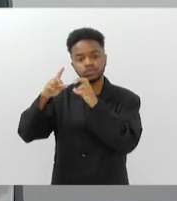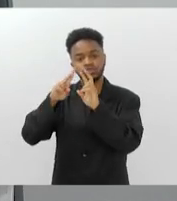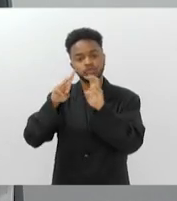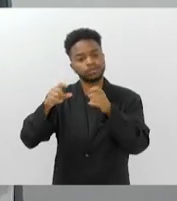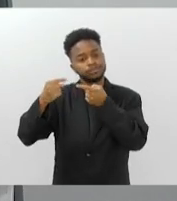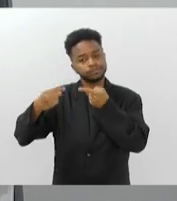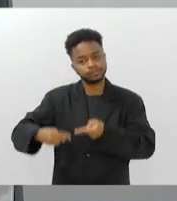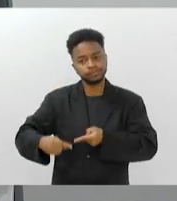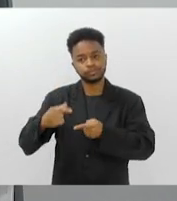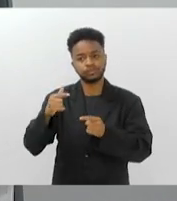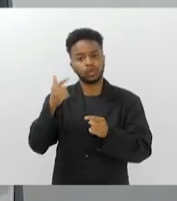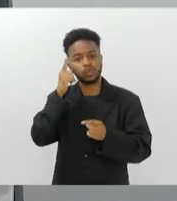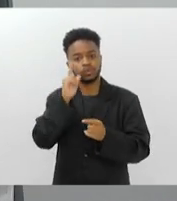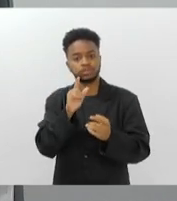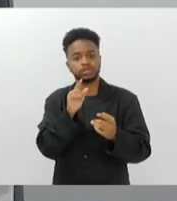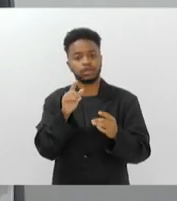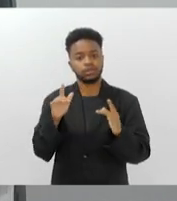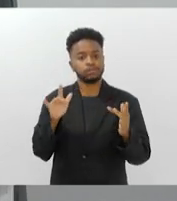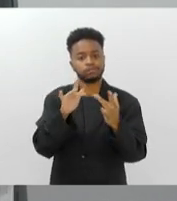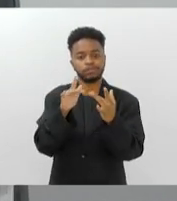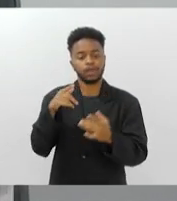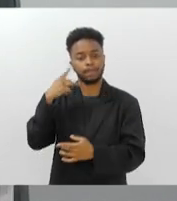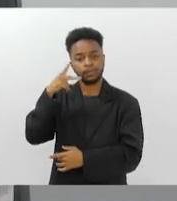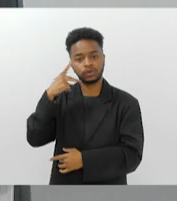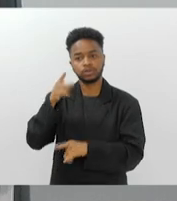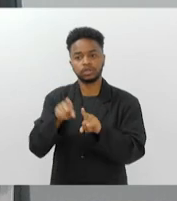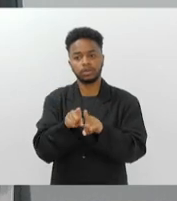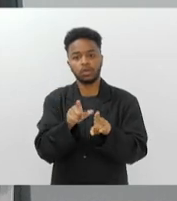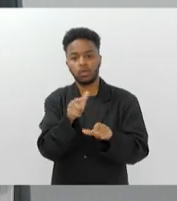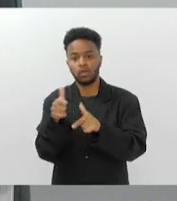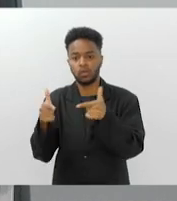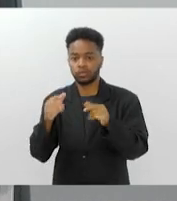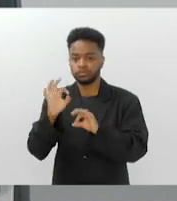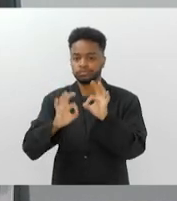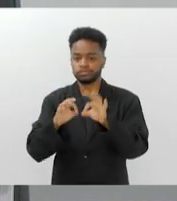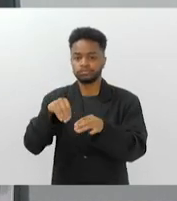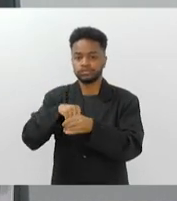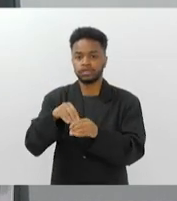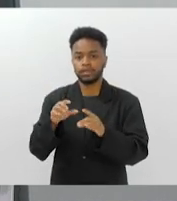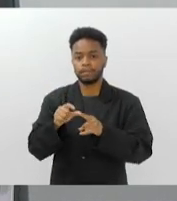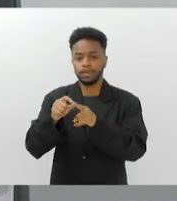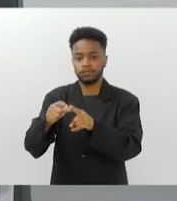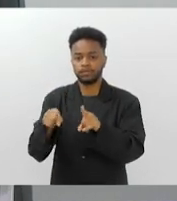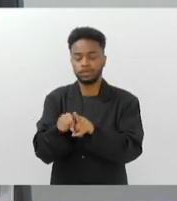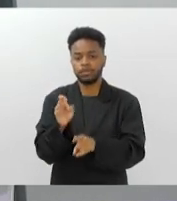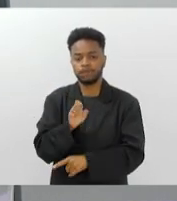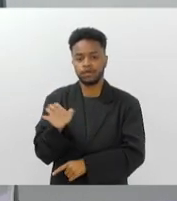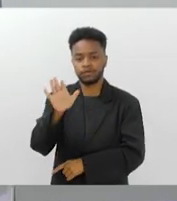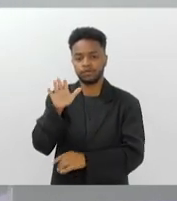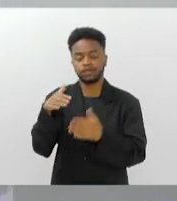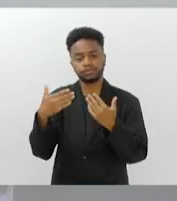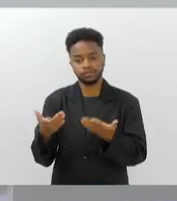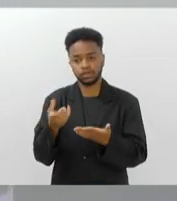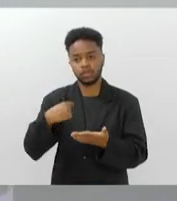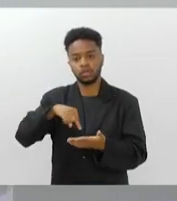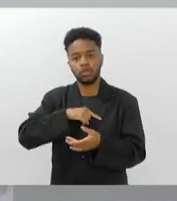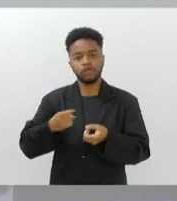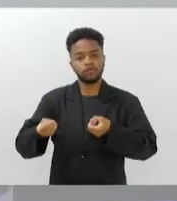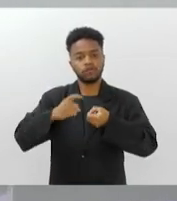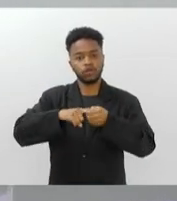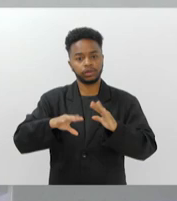do acesso às políticas e a sustentabilidade das ações das favelas e periferias né e a gente volta então pros nossos